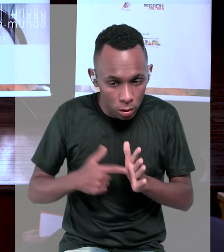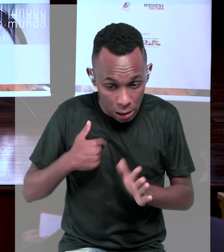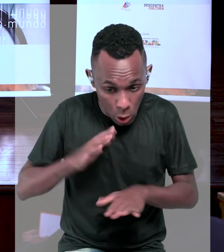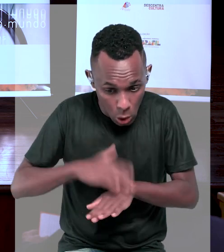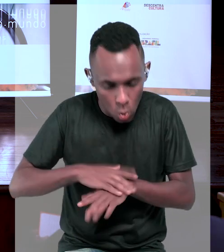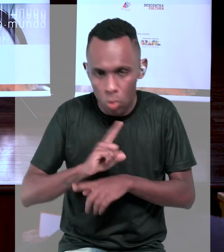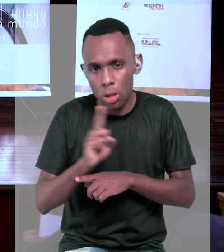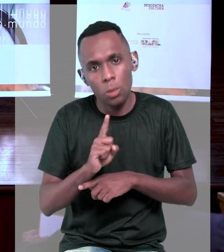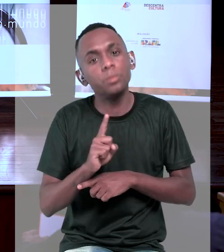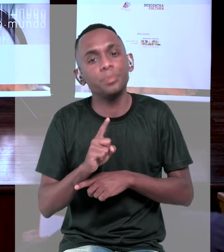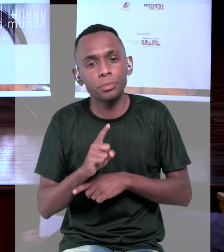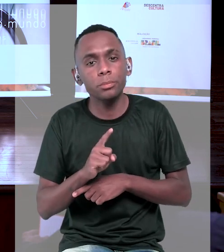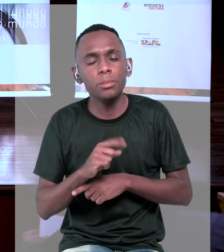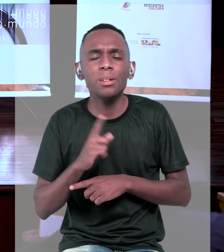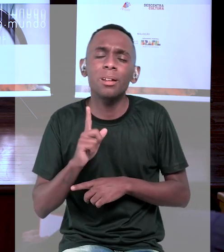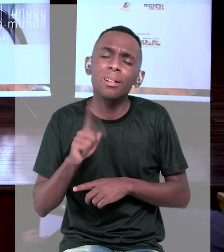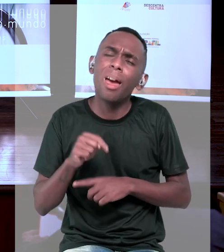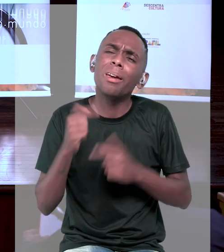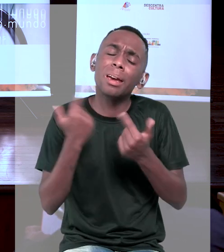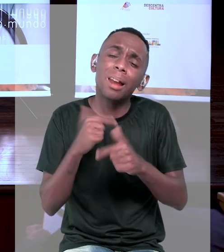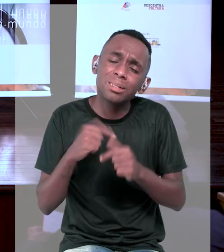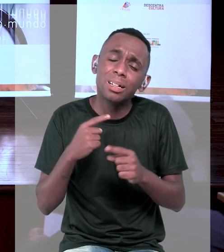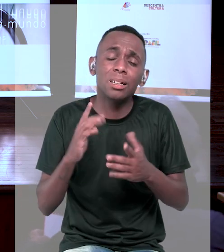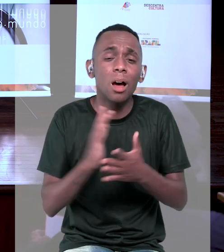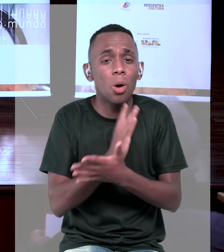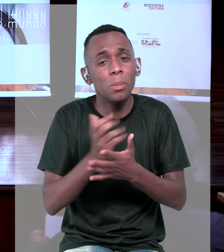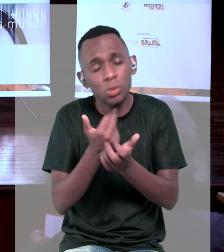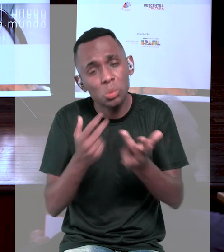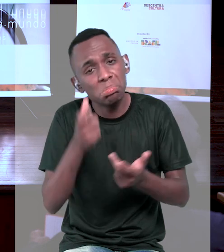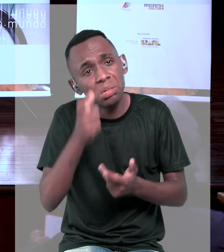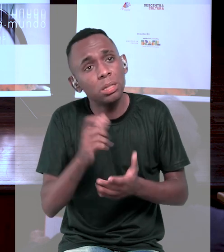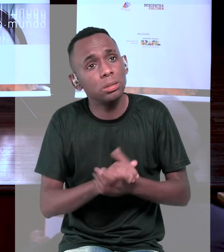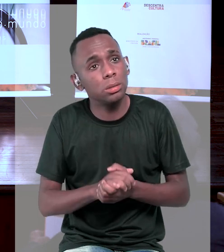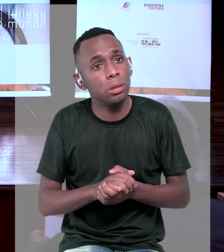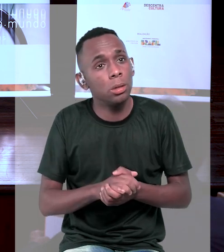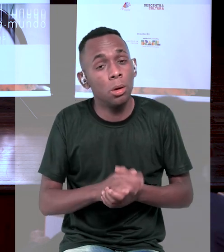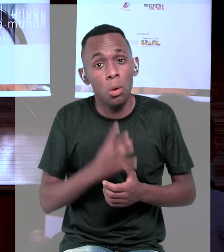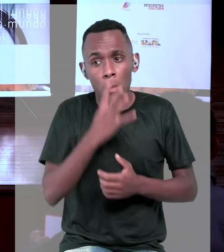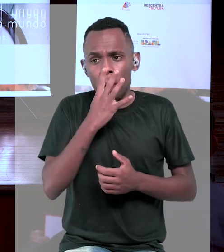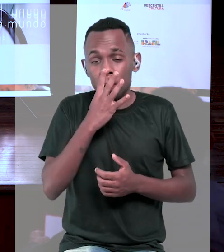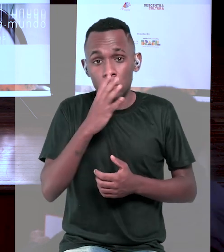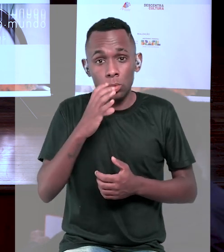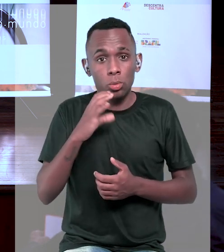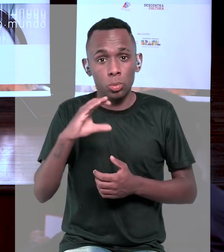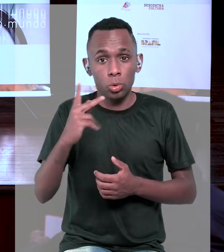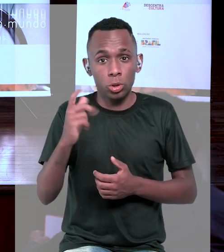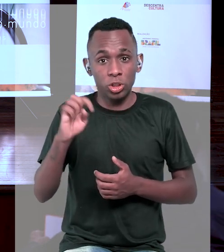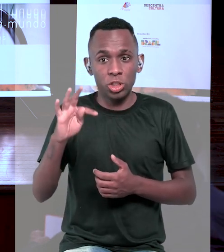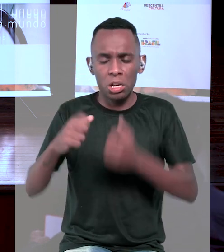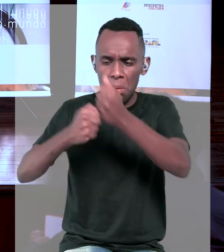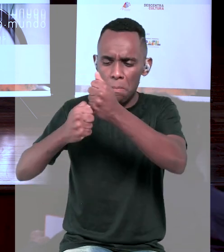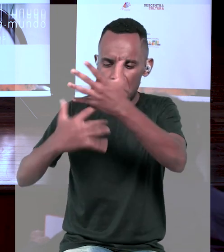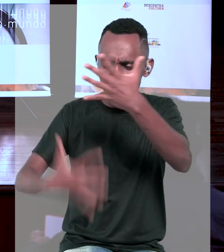é engraçado, tem umas coisas muito interessantes. Ele impressiona as pessoas porque ele escreve bem, escreve com clareza e tal, e tem